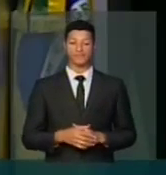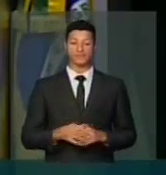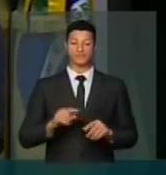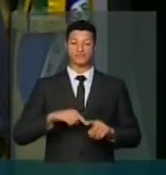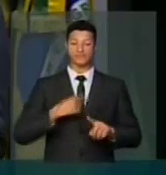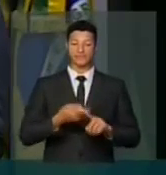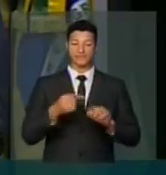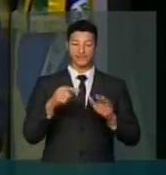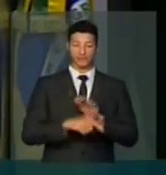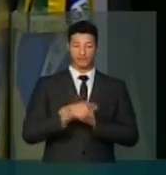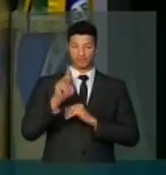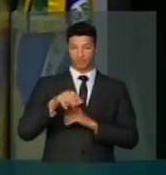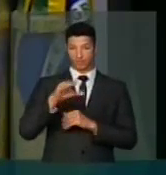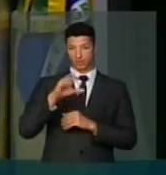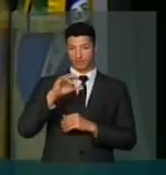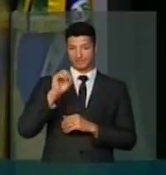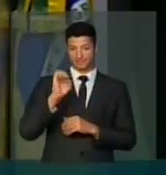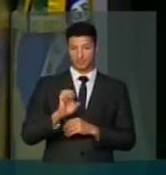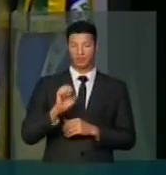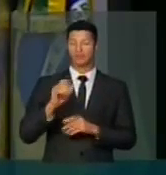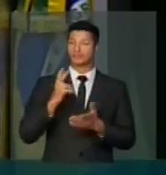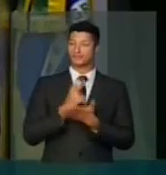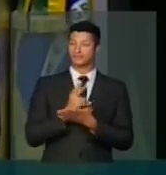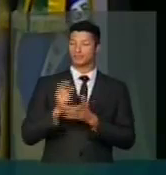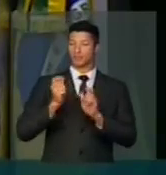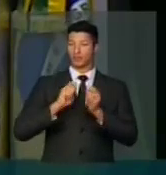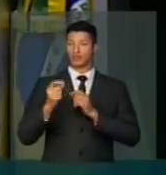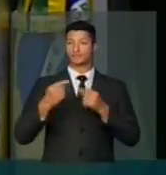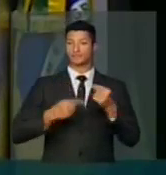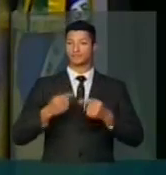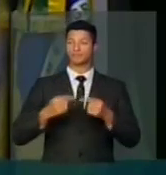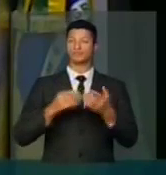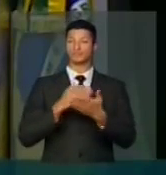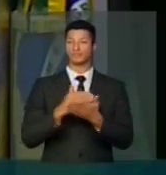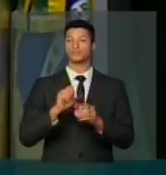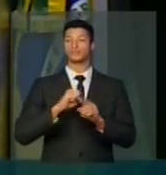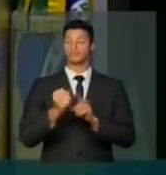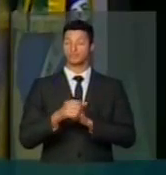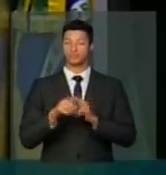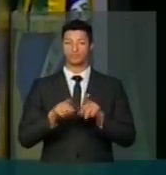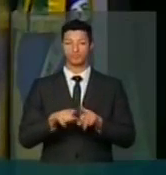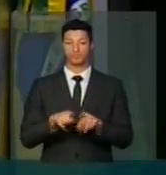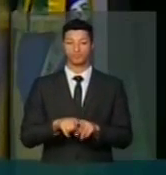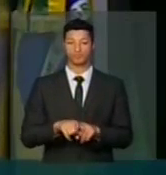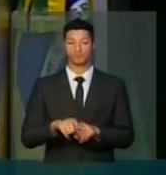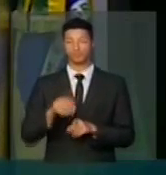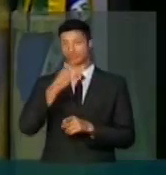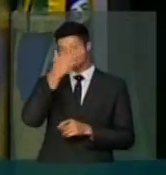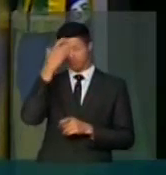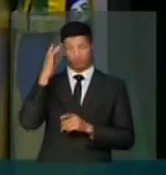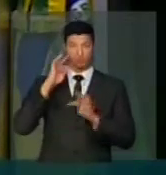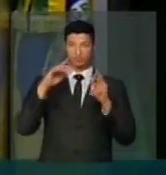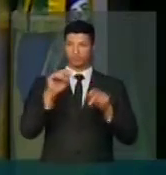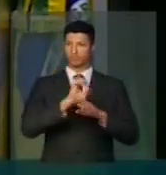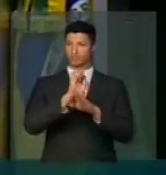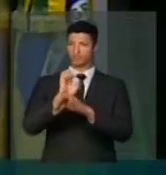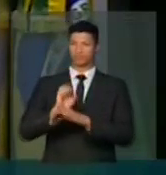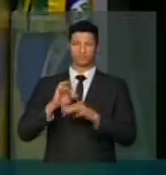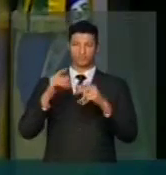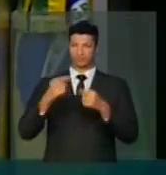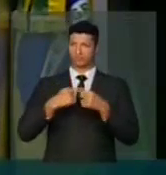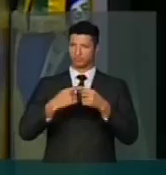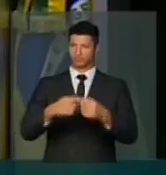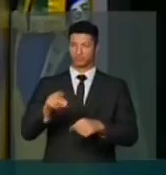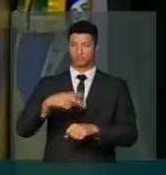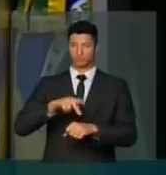grave do que tudo isso é que a crise, além de econômica e política, tornou-se social. São pessoas de todos os estados, de todas as cidades